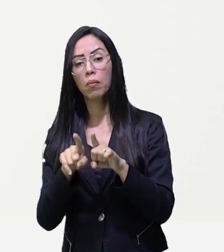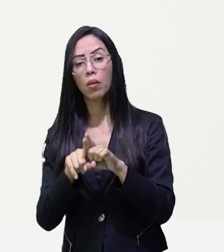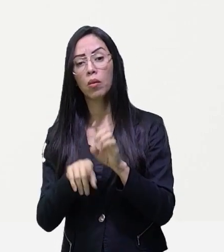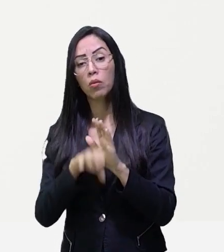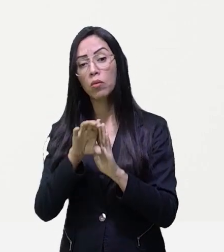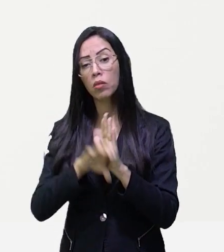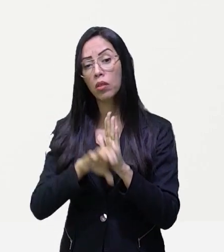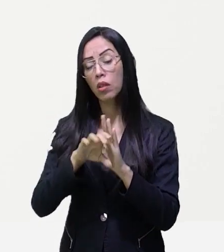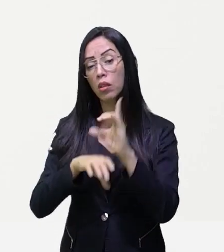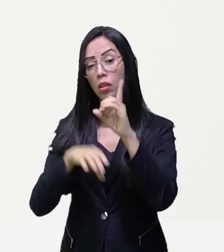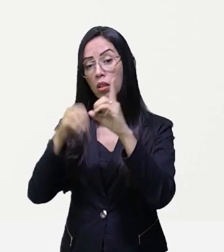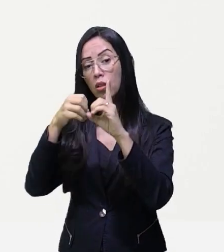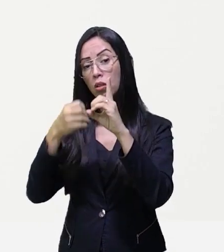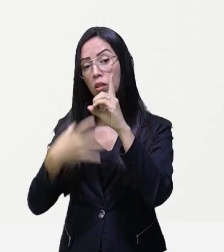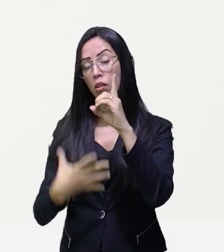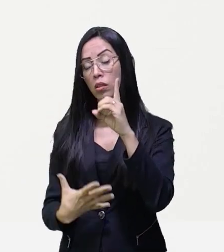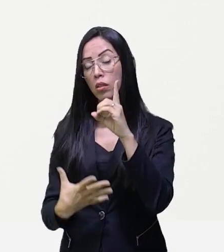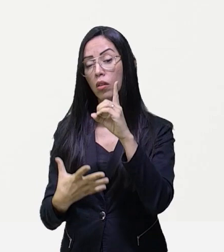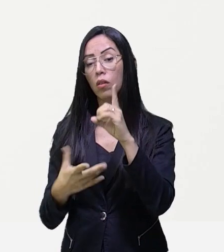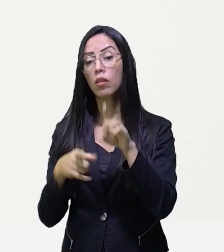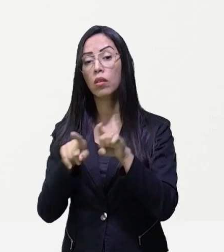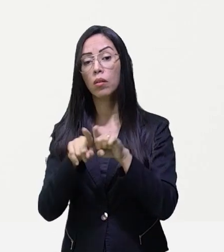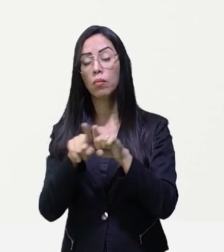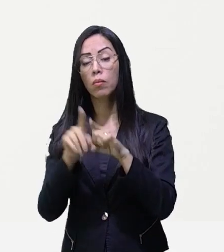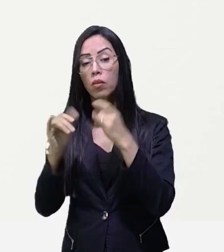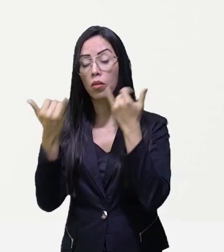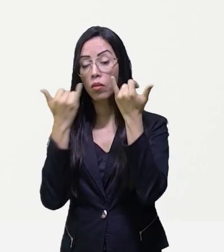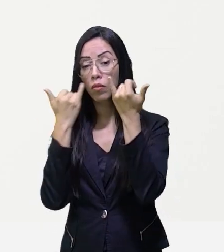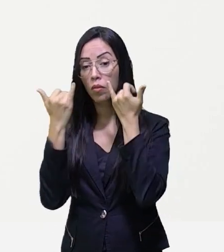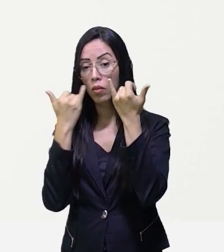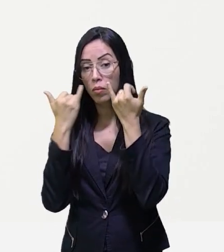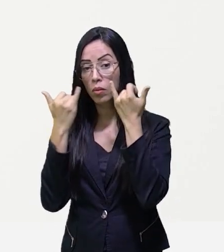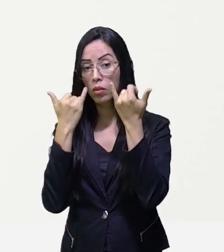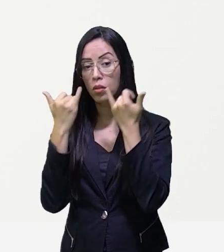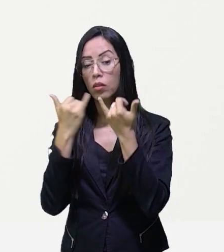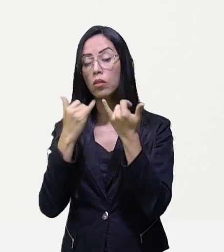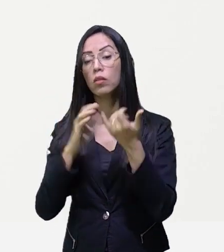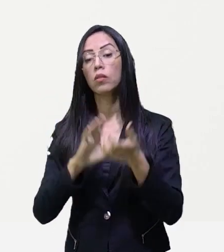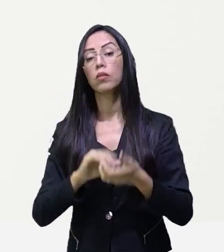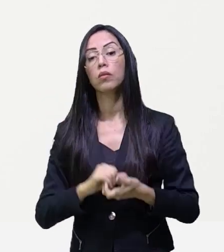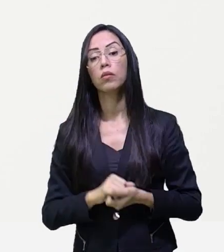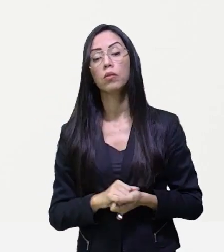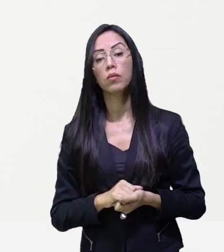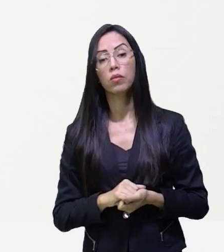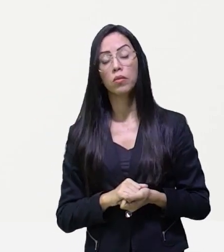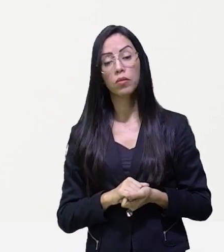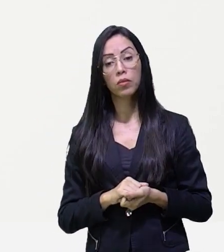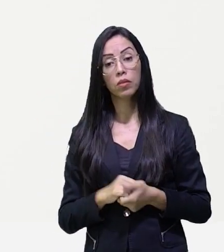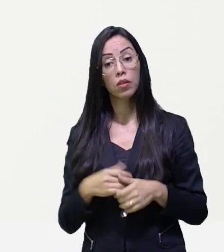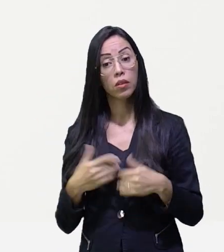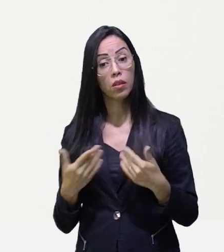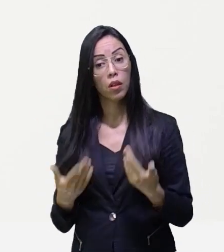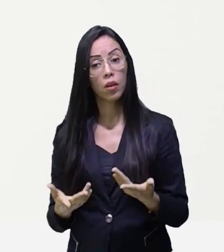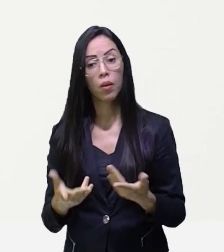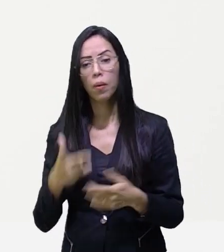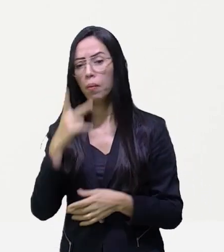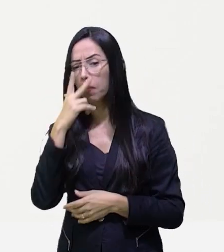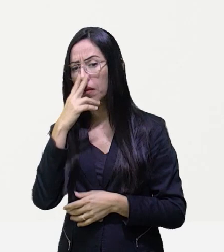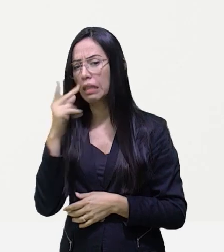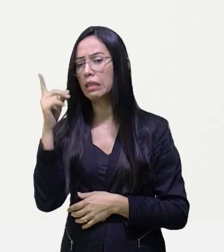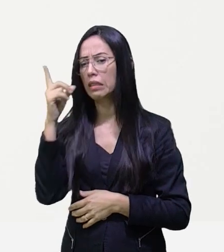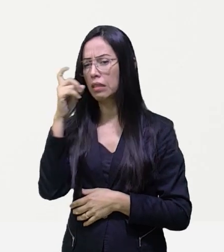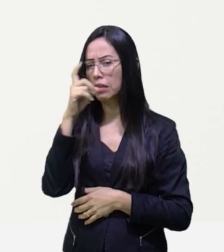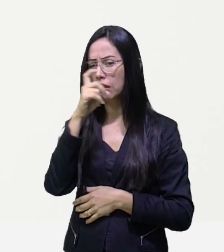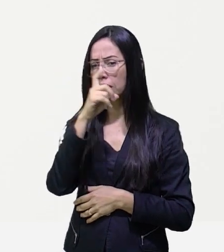definição, descrição e informação. Crianças, parece difícil, não é